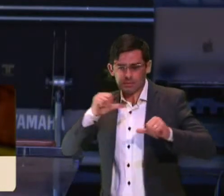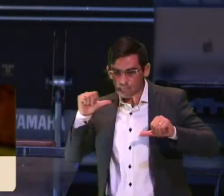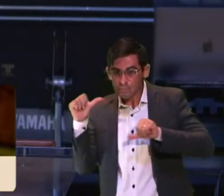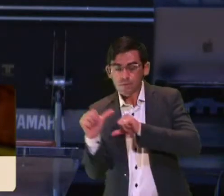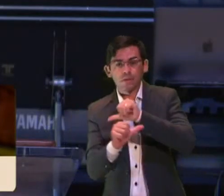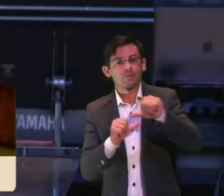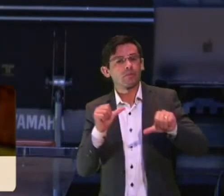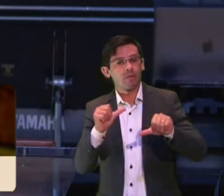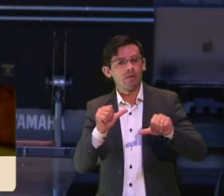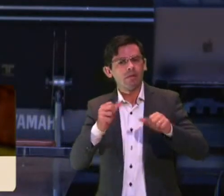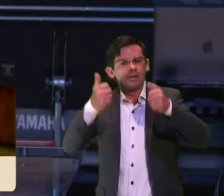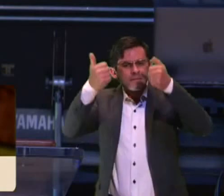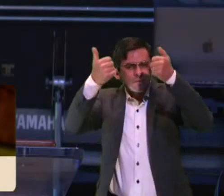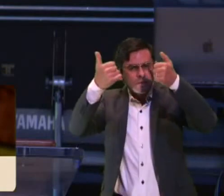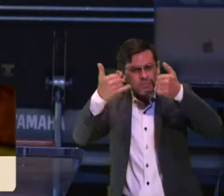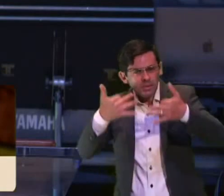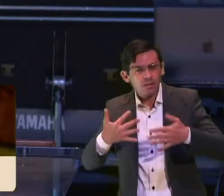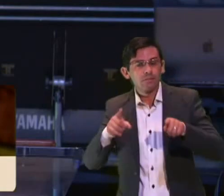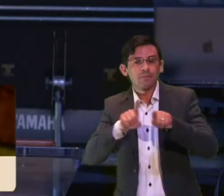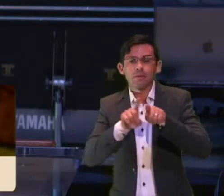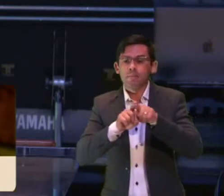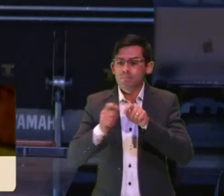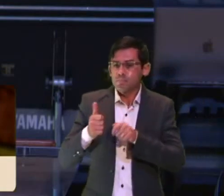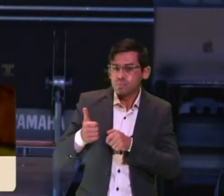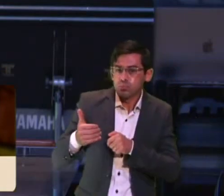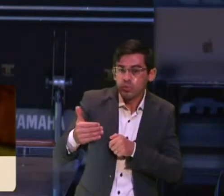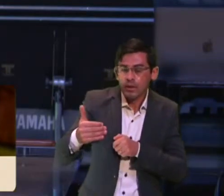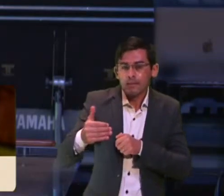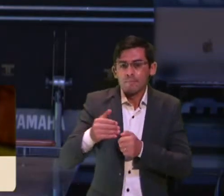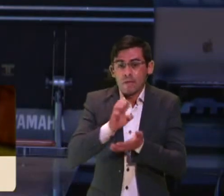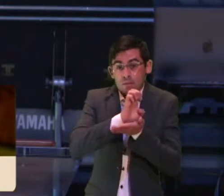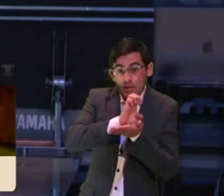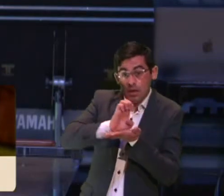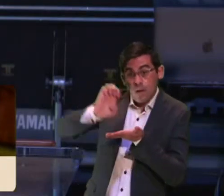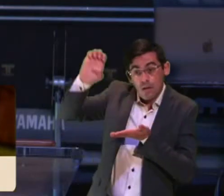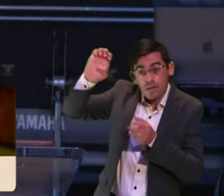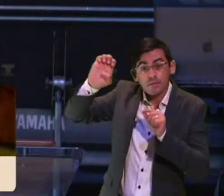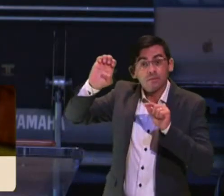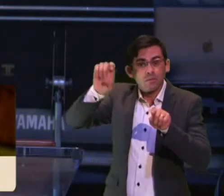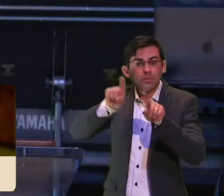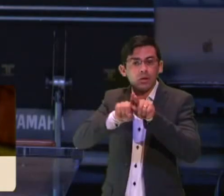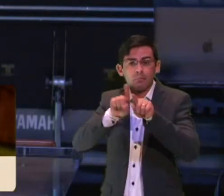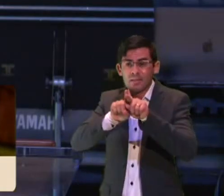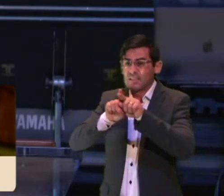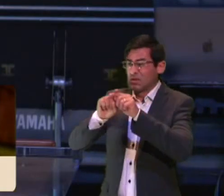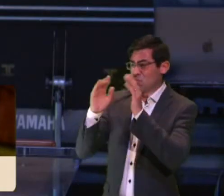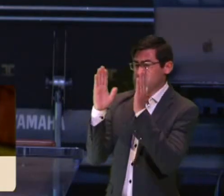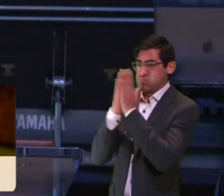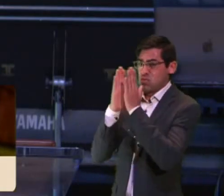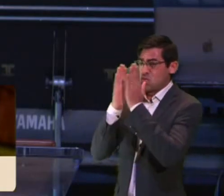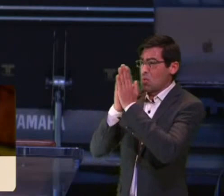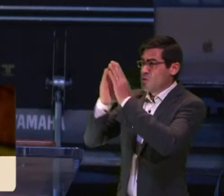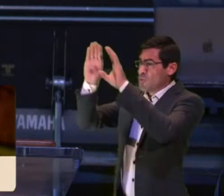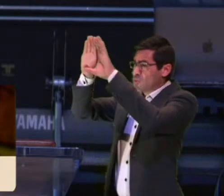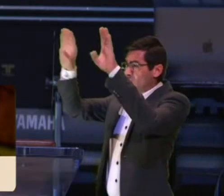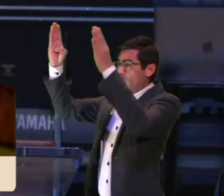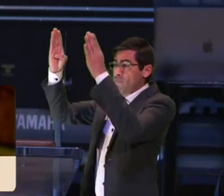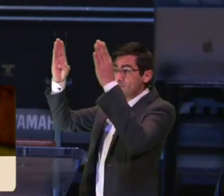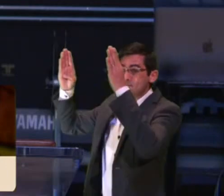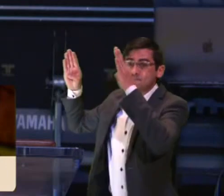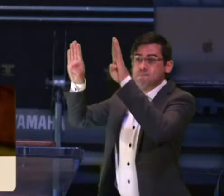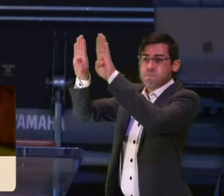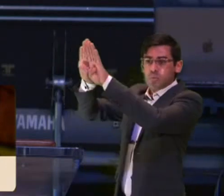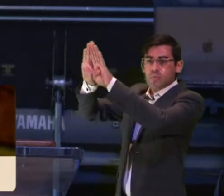Ele está falando aqui, logo na sequência vai falar sobre Elias, que ele abriu e fechou os céus. Que homem é esse? O que